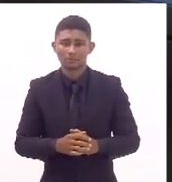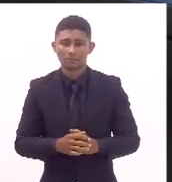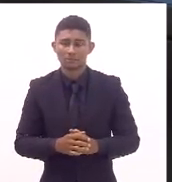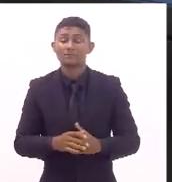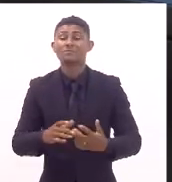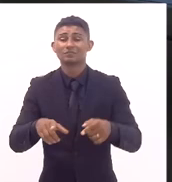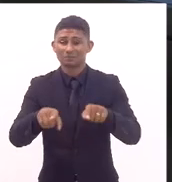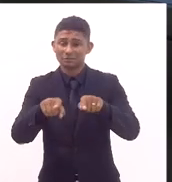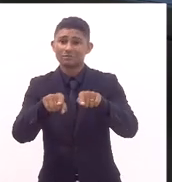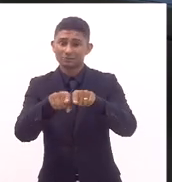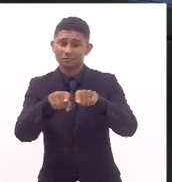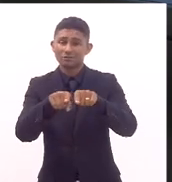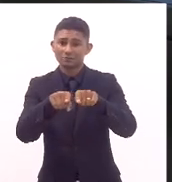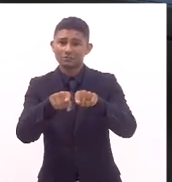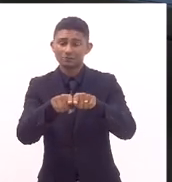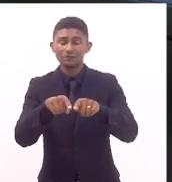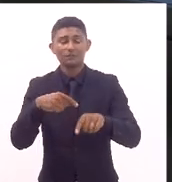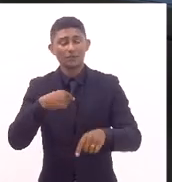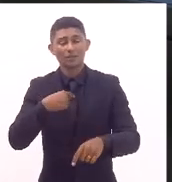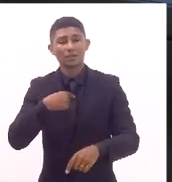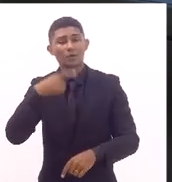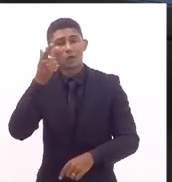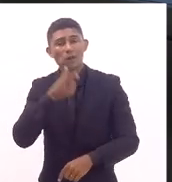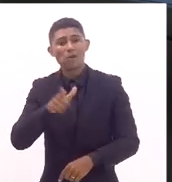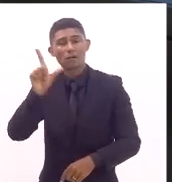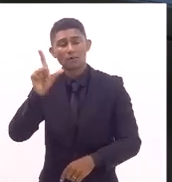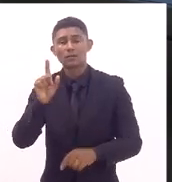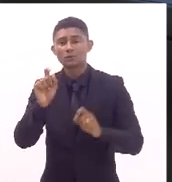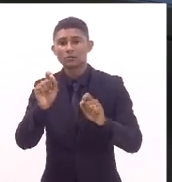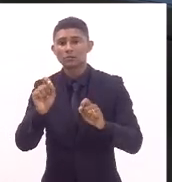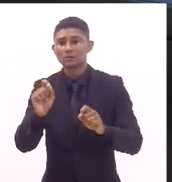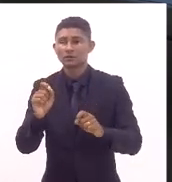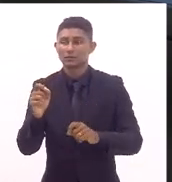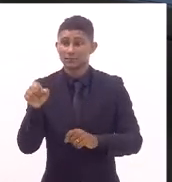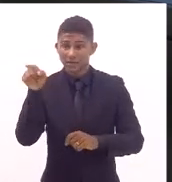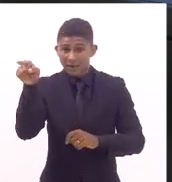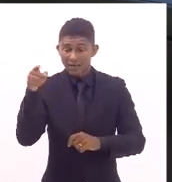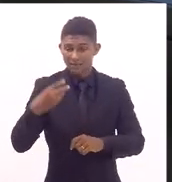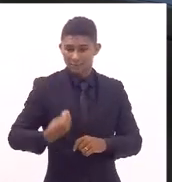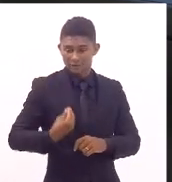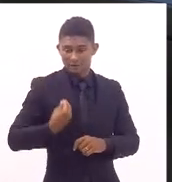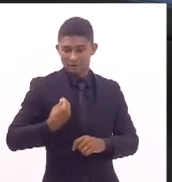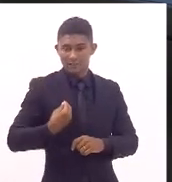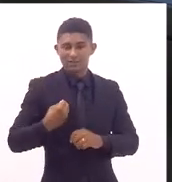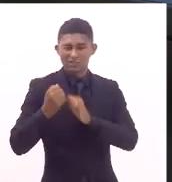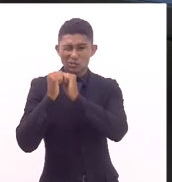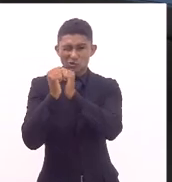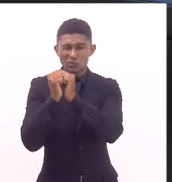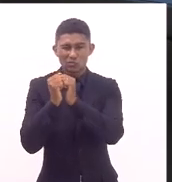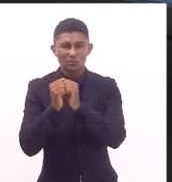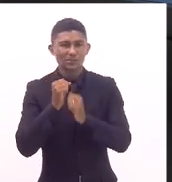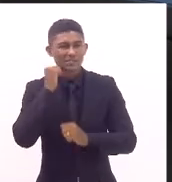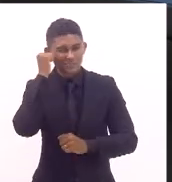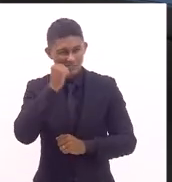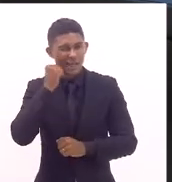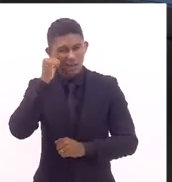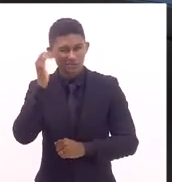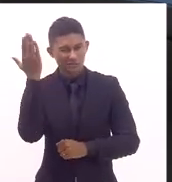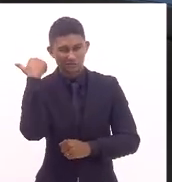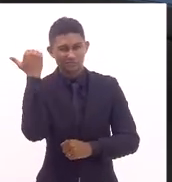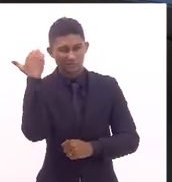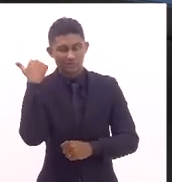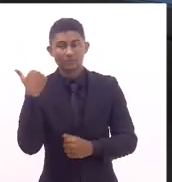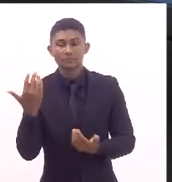eu tive também a oportunidade de conviver com ele no senado federal bom